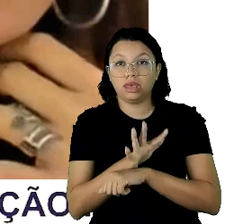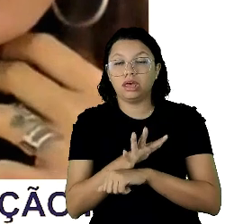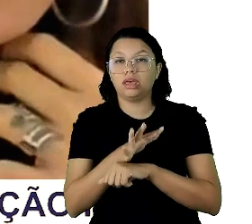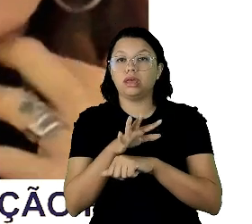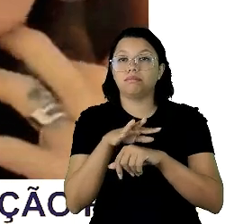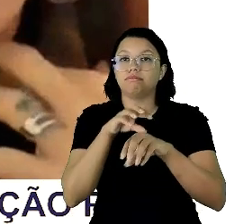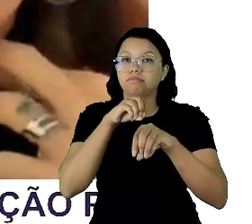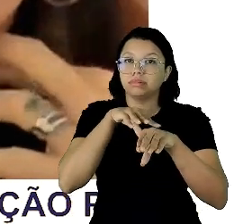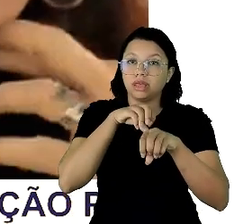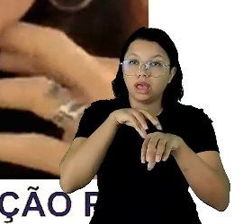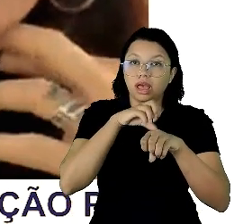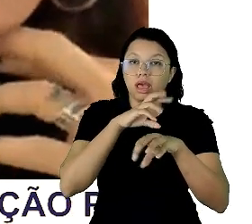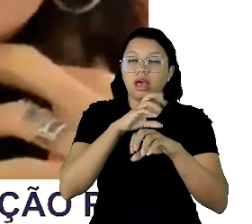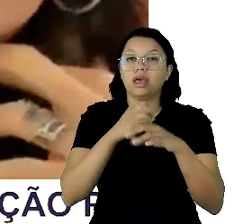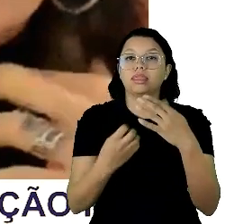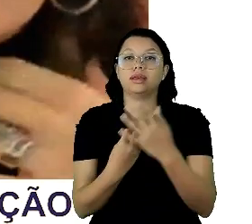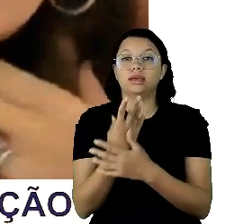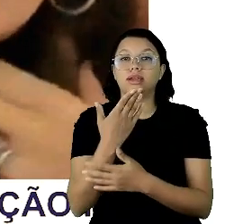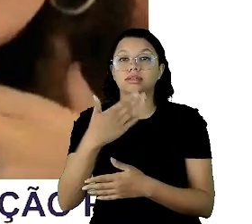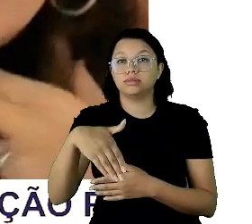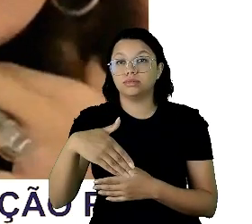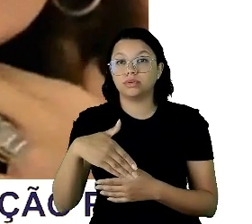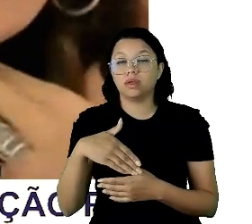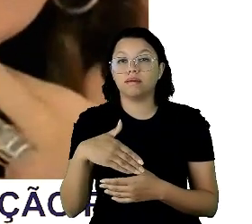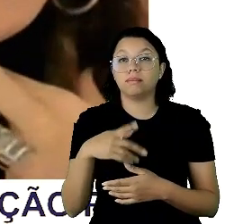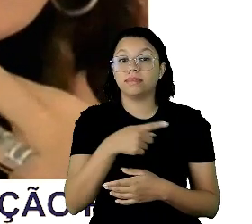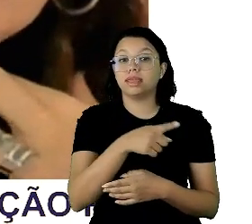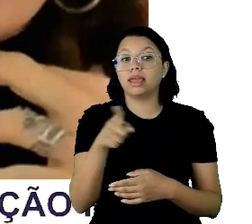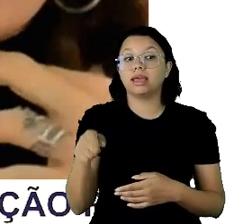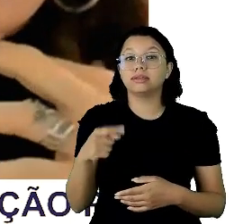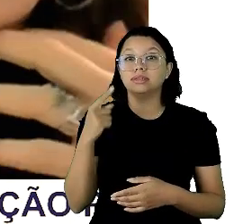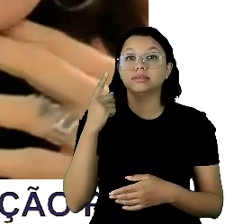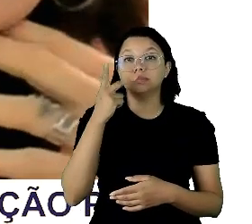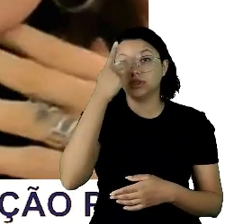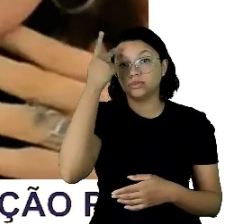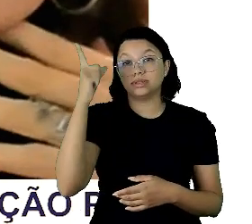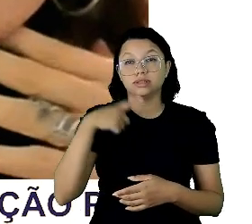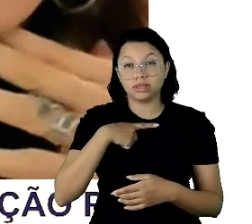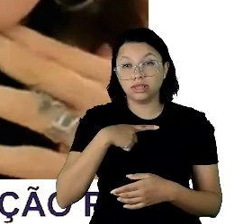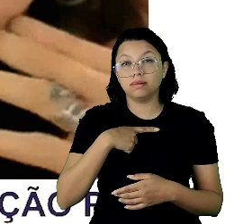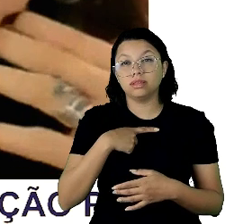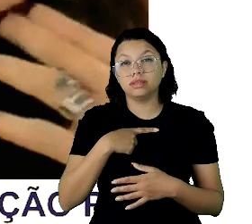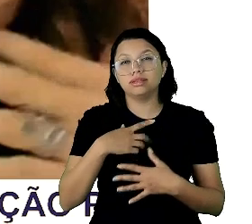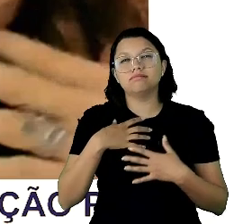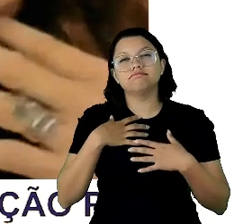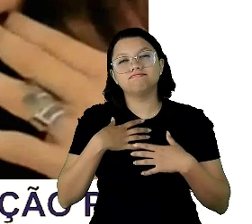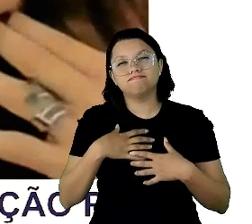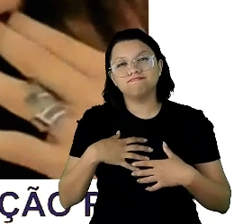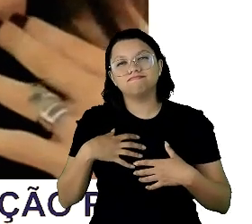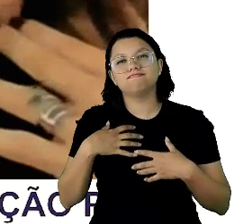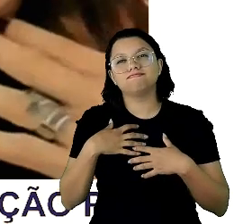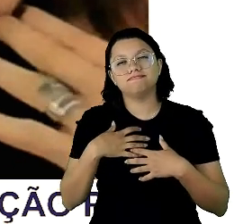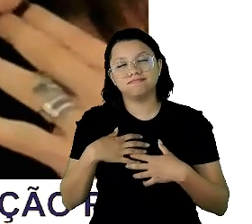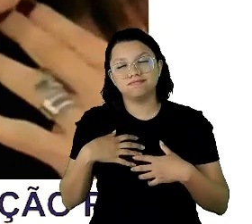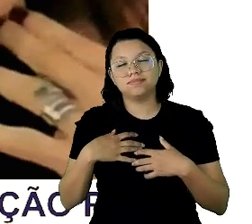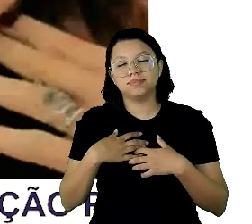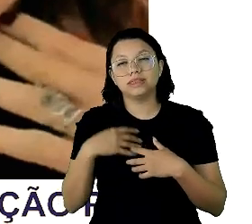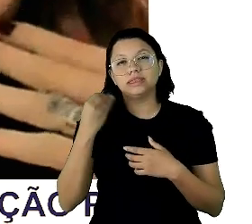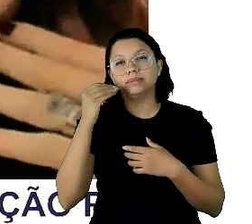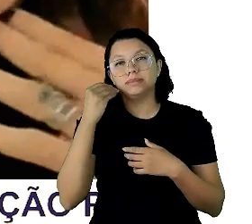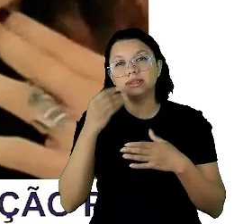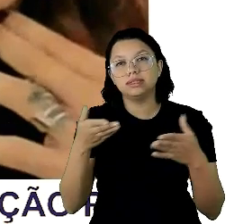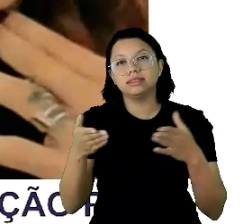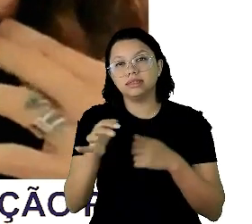de provas, para que essas pessoas tenham essa delicadeza e essa expertise nessa área, né? Sim, daí